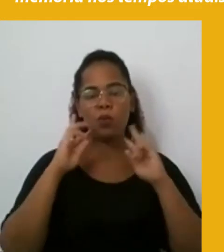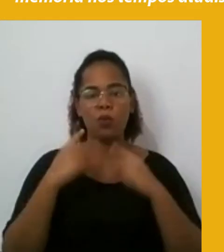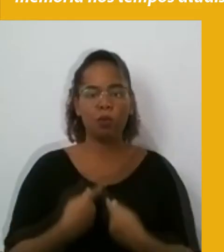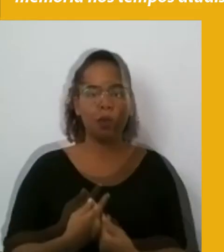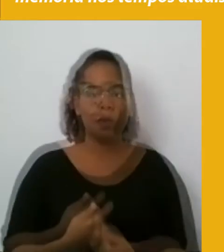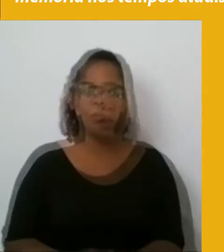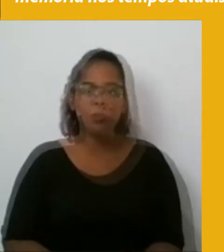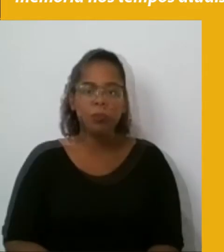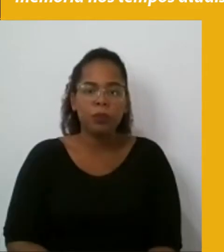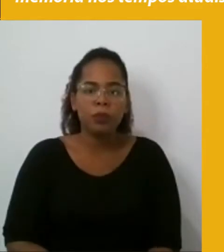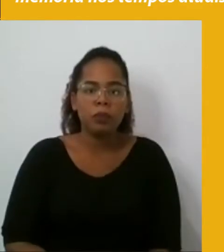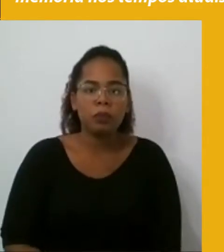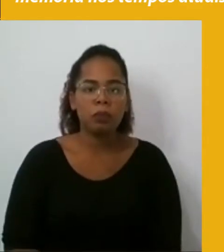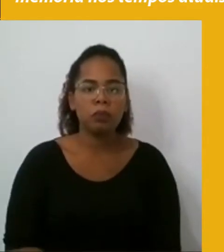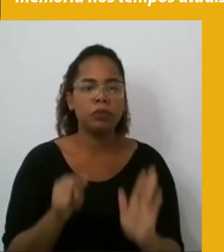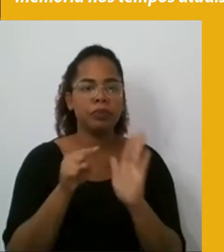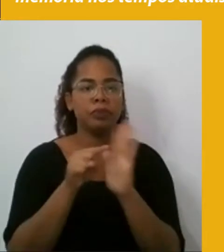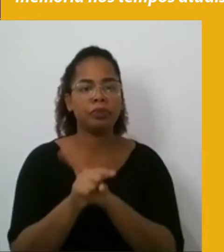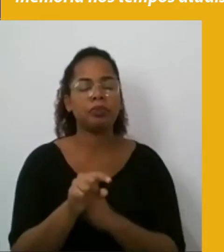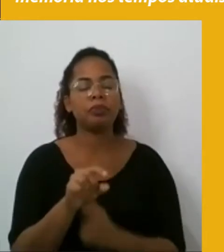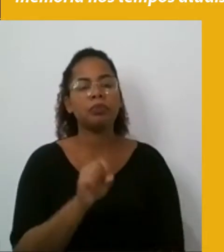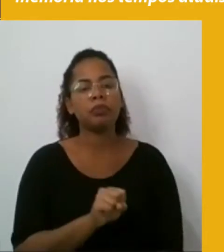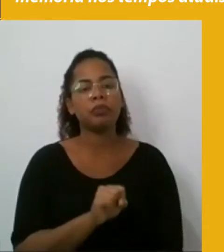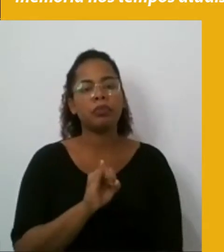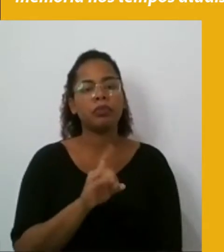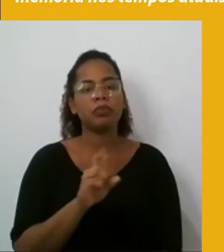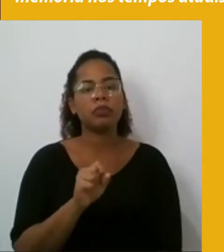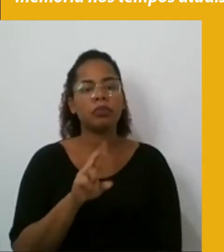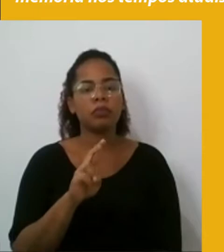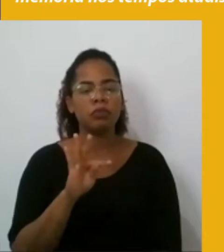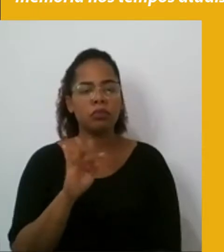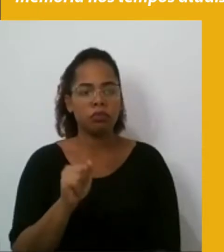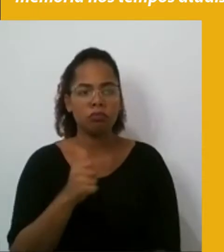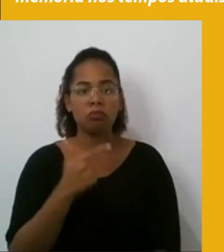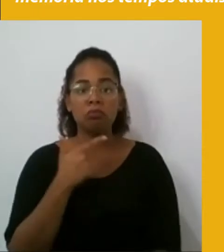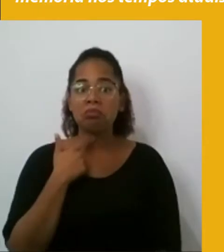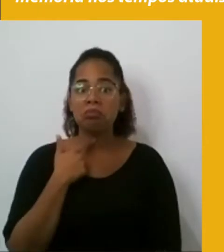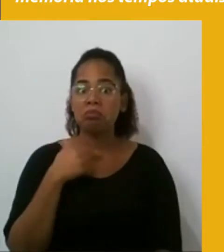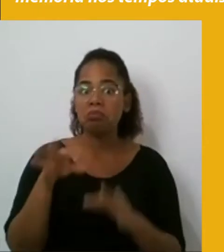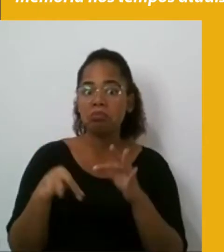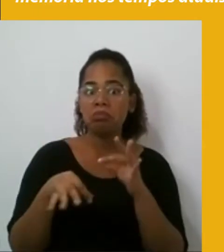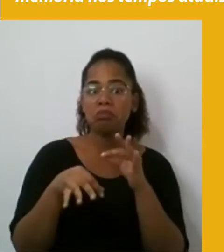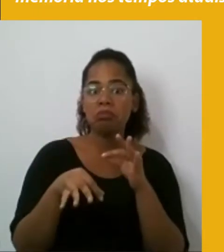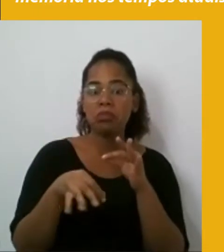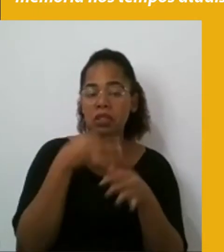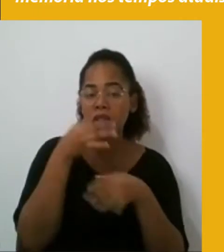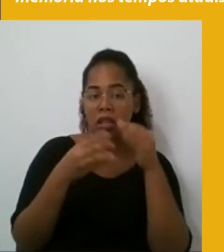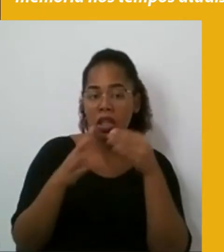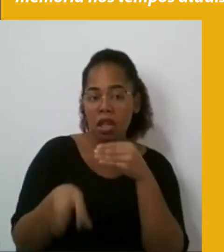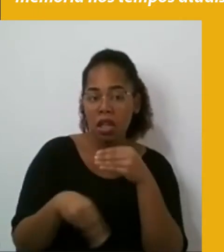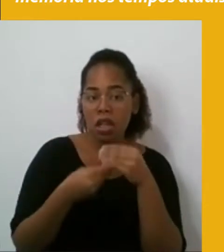Sidarta, quer colocar alguma coisa? Não, quando o Cicero estava falando, me veio à mente